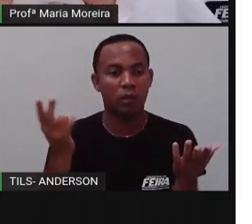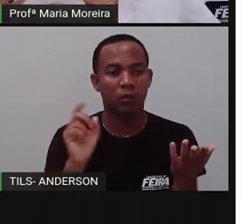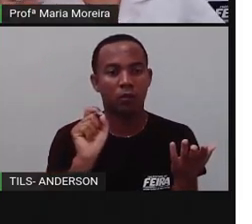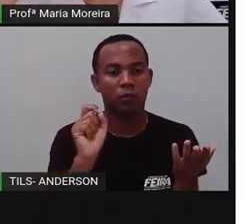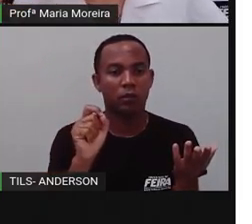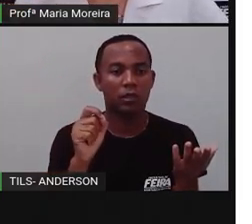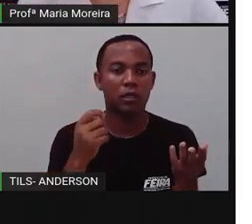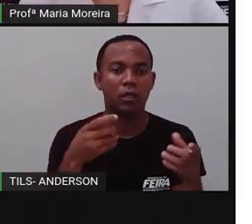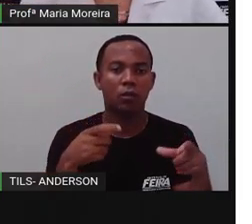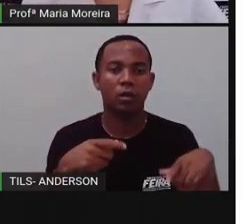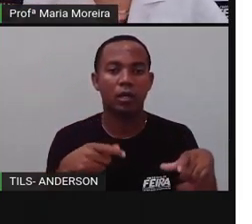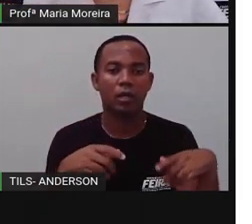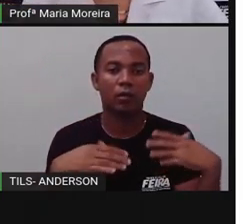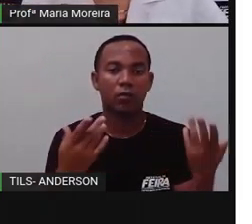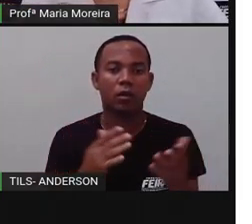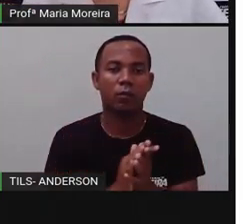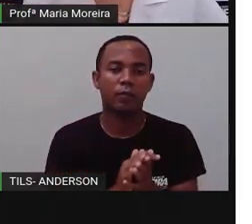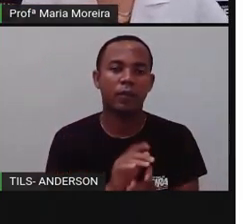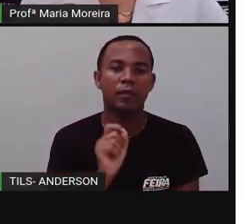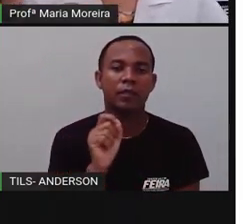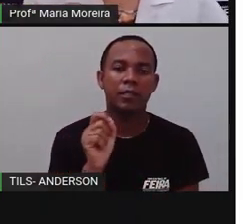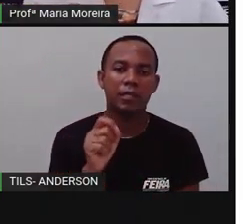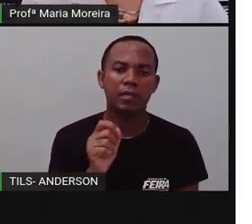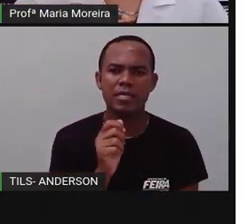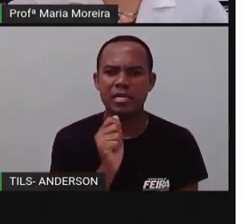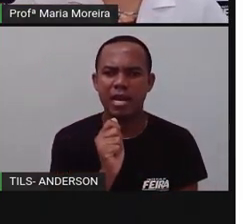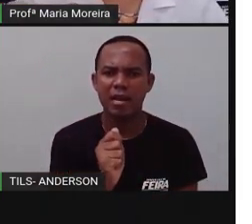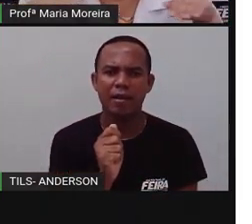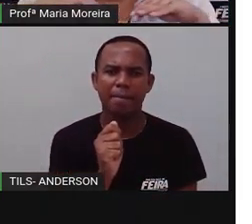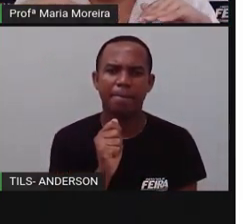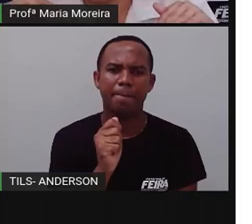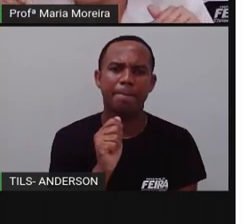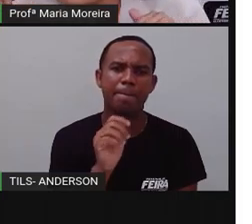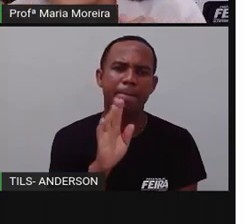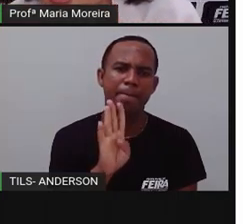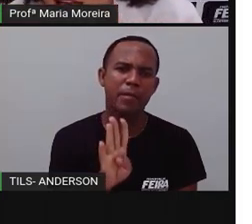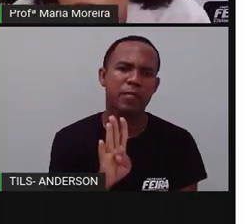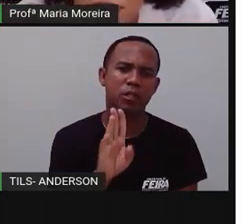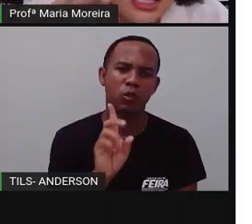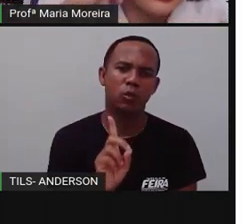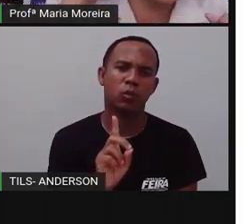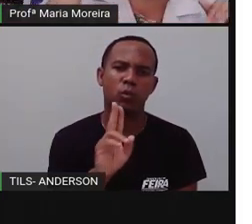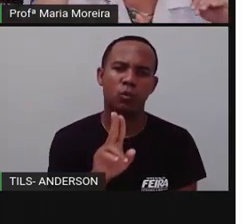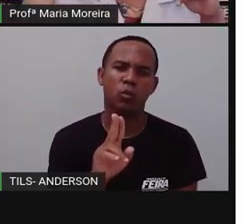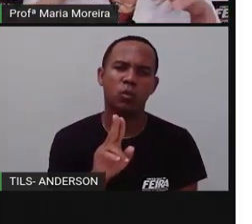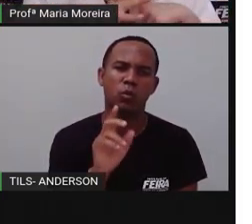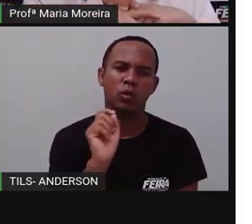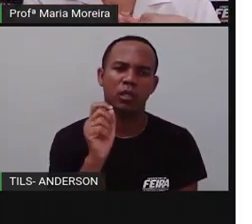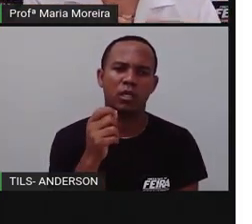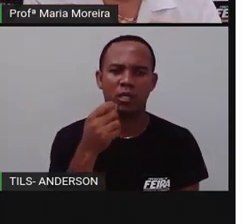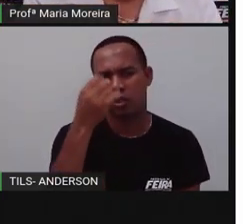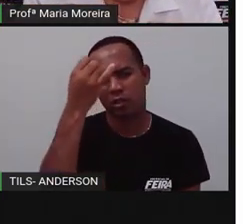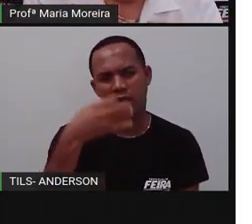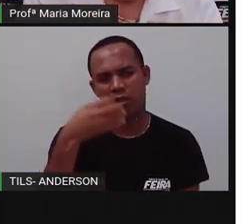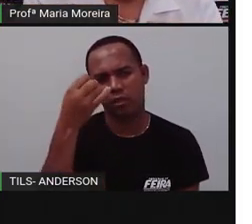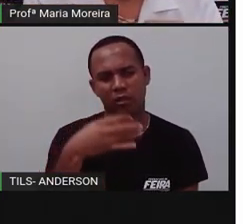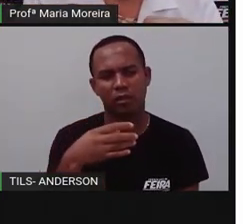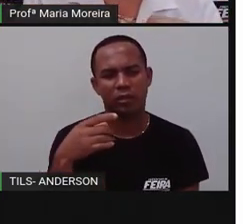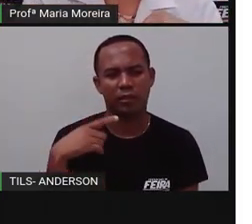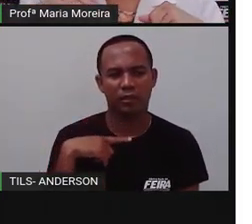Abdu estivesse contando a história, e existe um narrador que ele está só o quê? Observando. É tipo a nossa